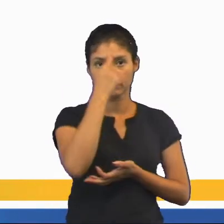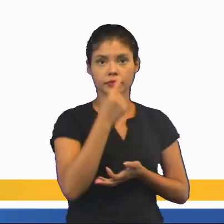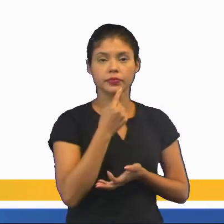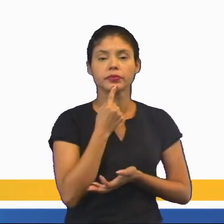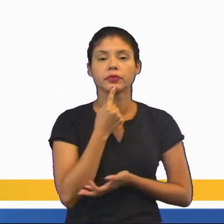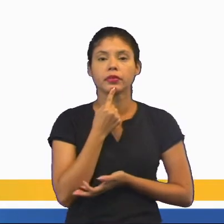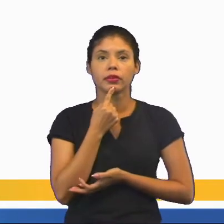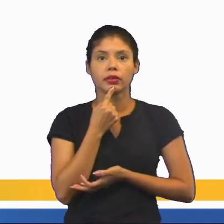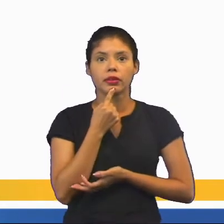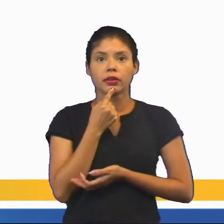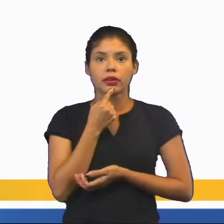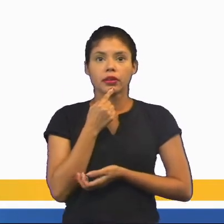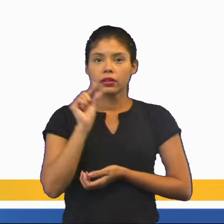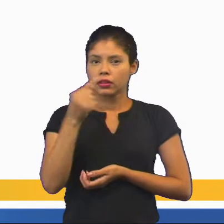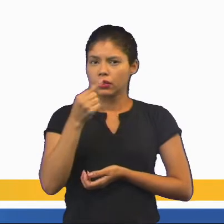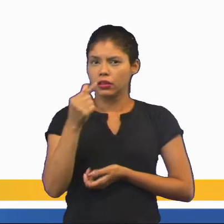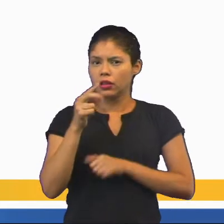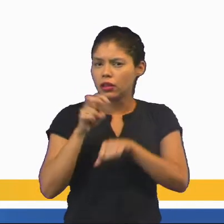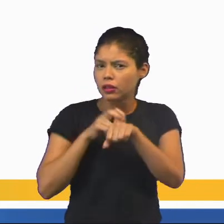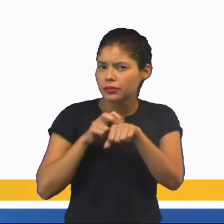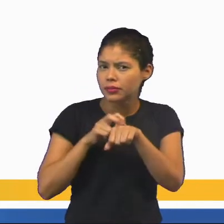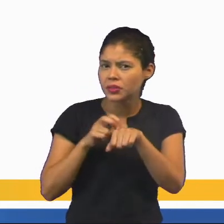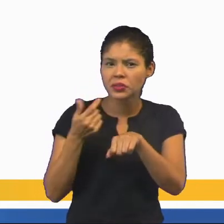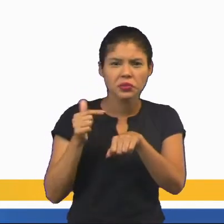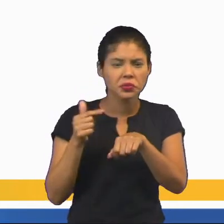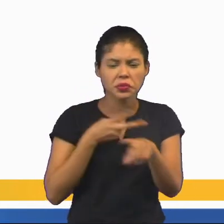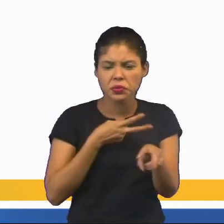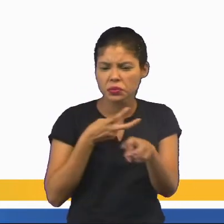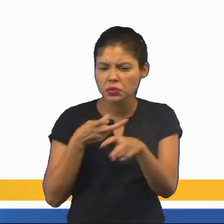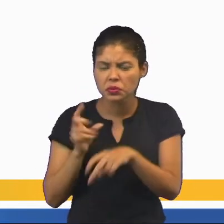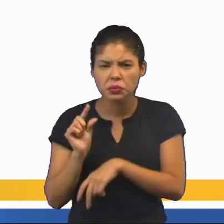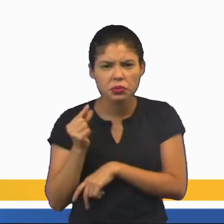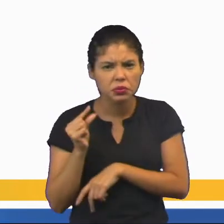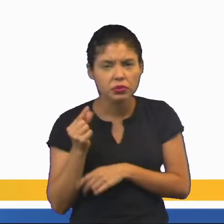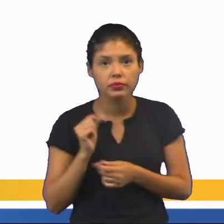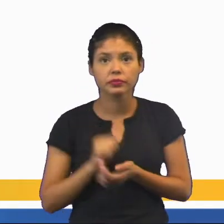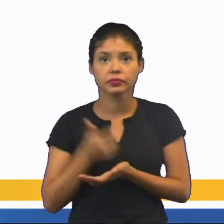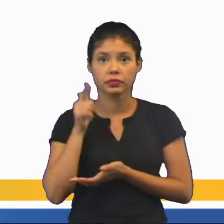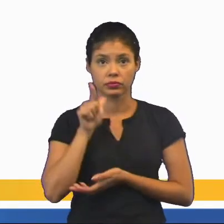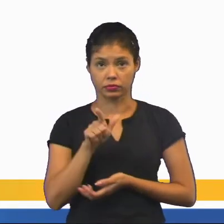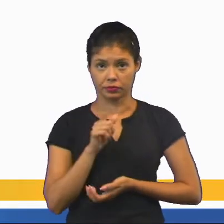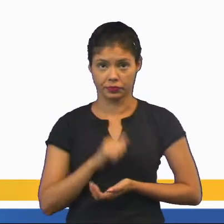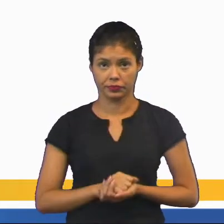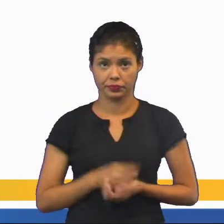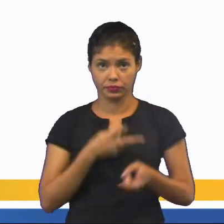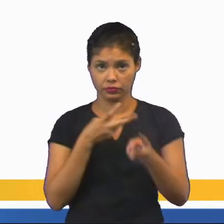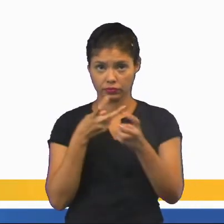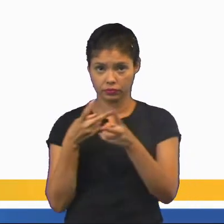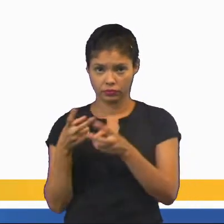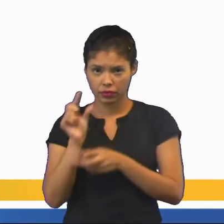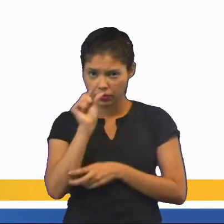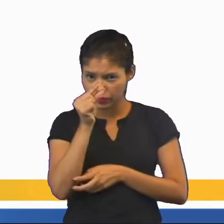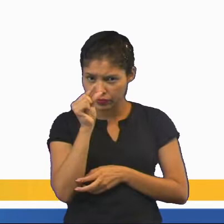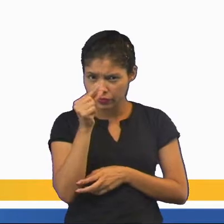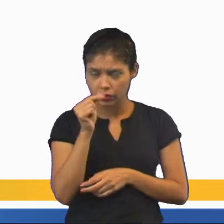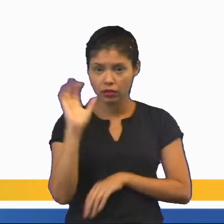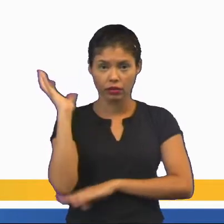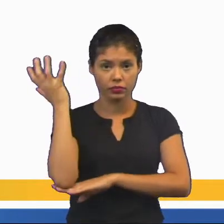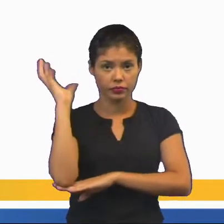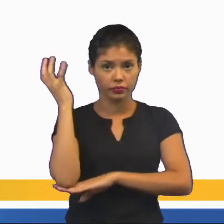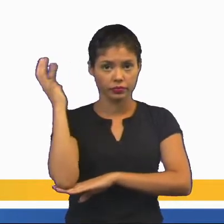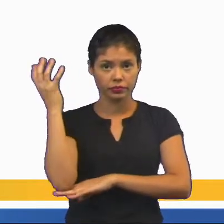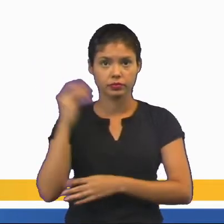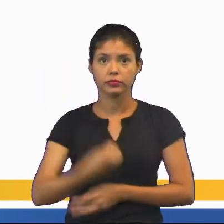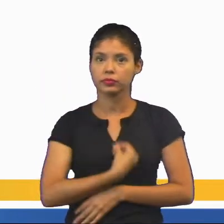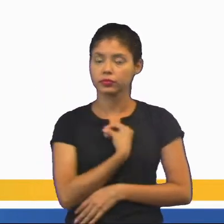imagem uma pouca área verde. Conseguiram perceber isso? Nós conseguimos ver poucas árvores, Há